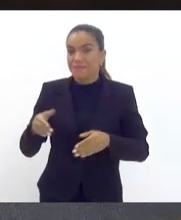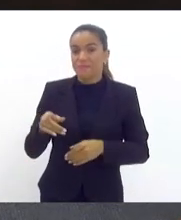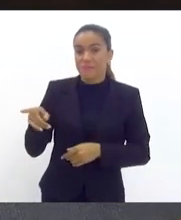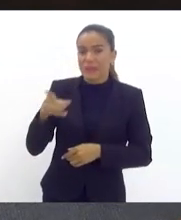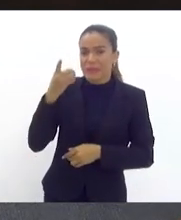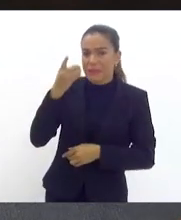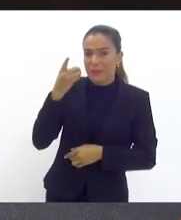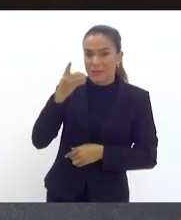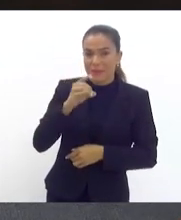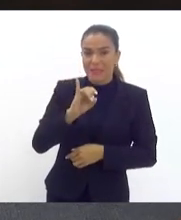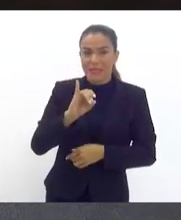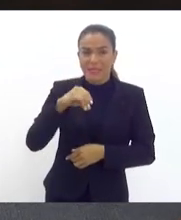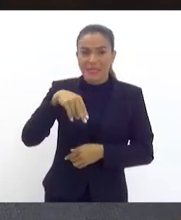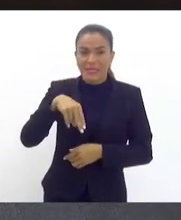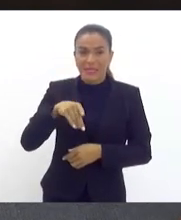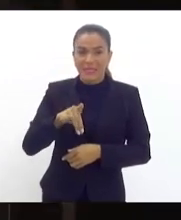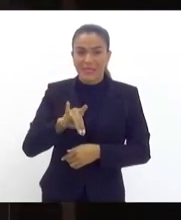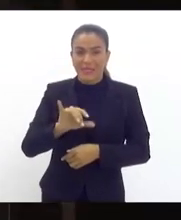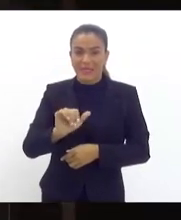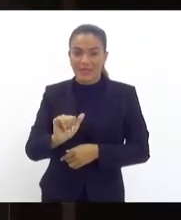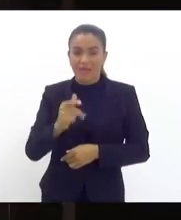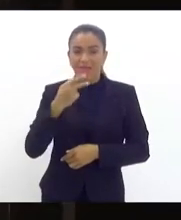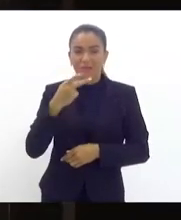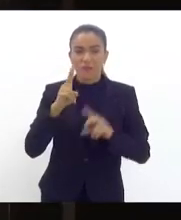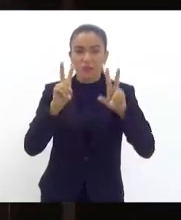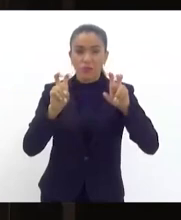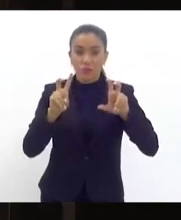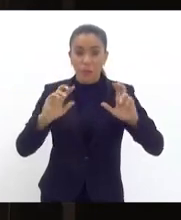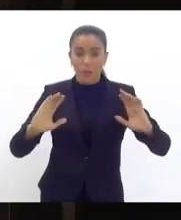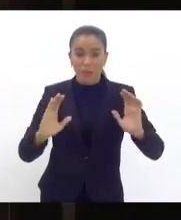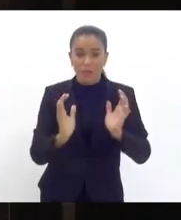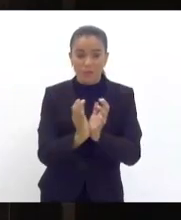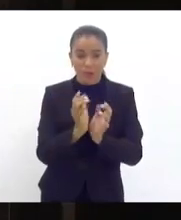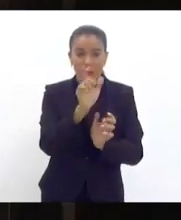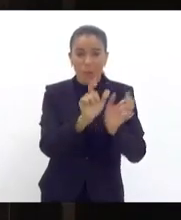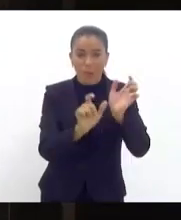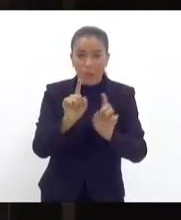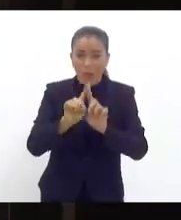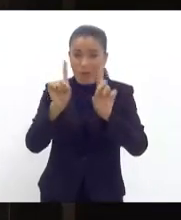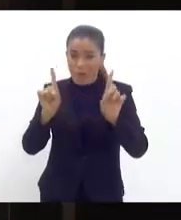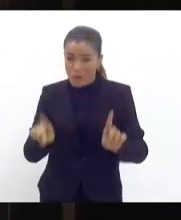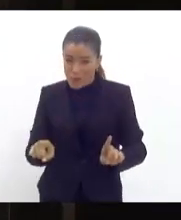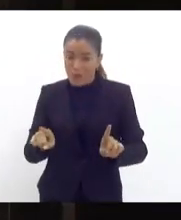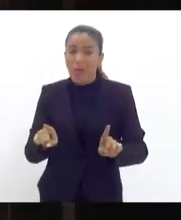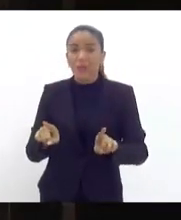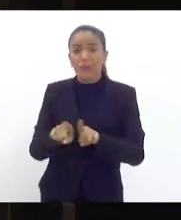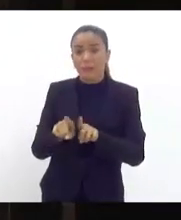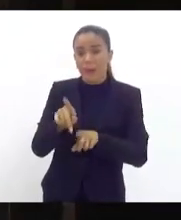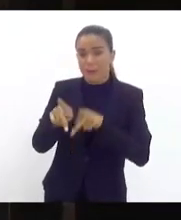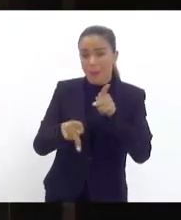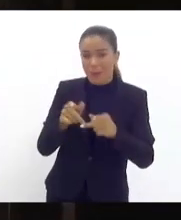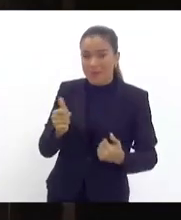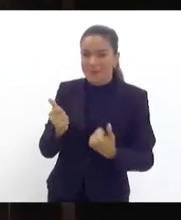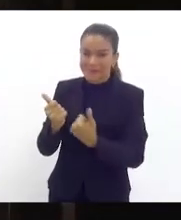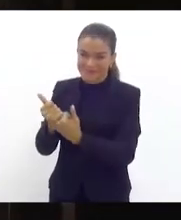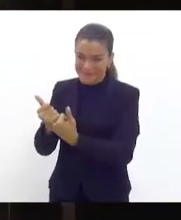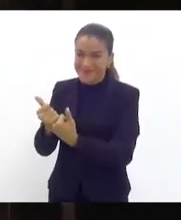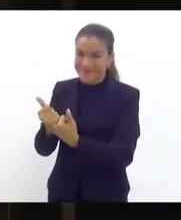índia falou na questão do efetivo e da população apoiar deputada